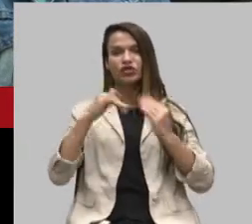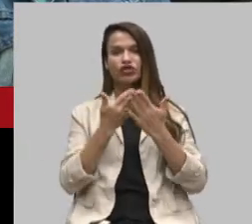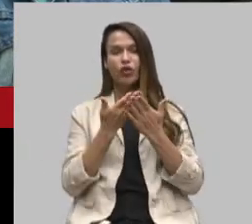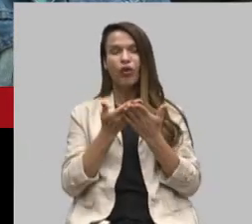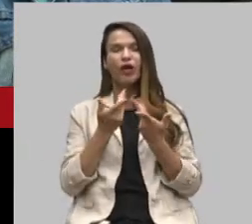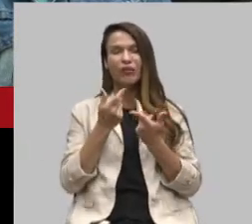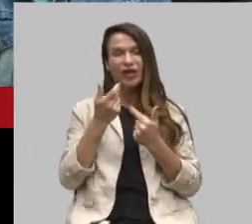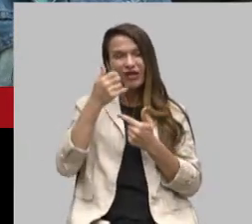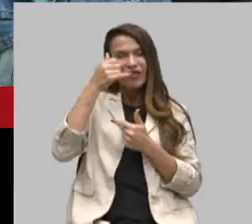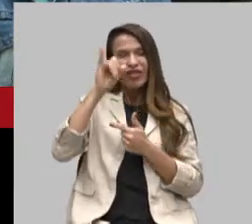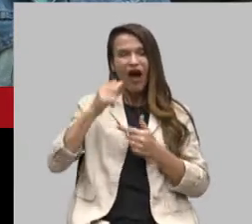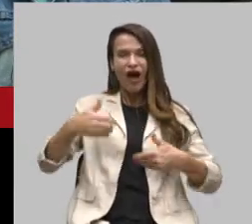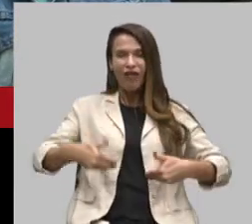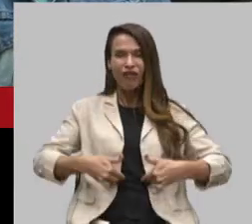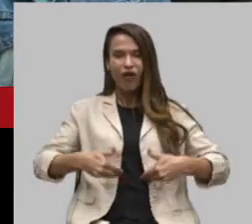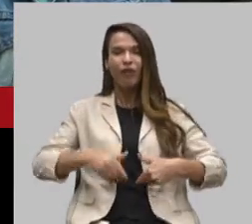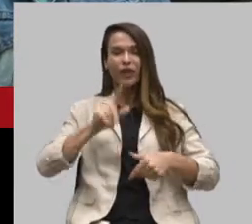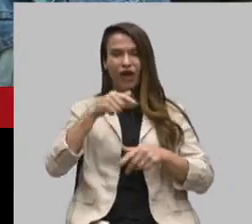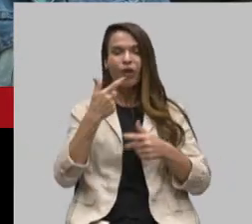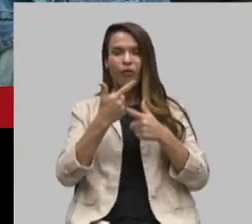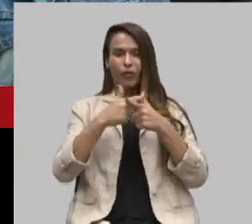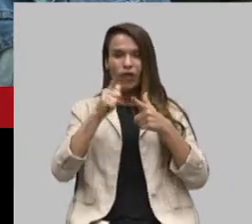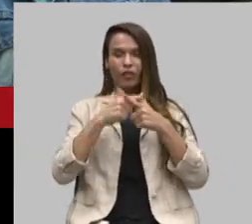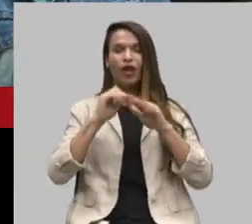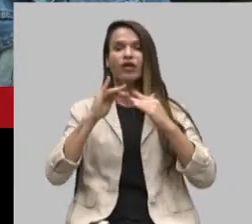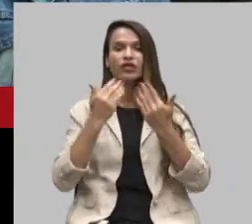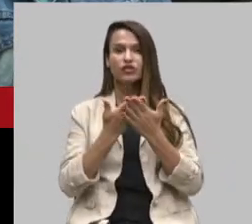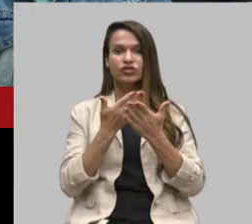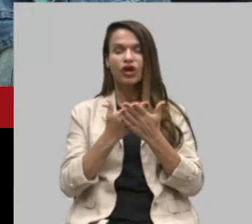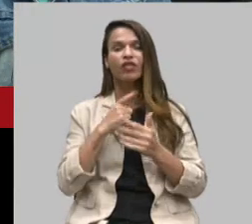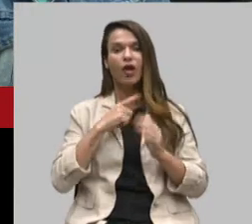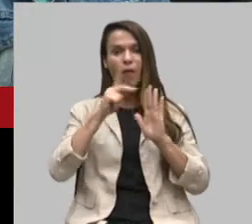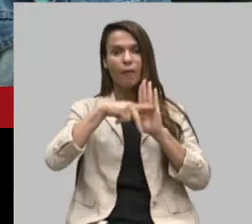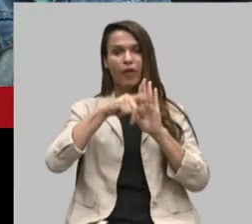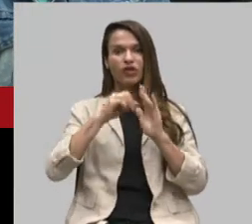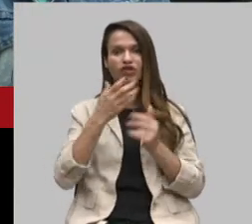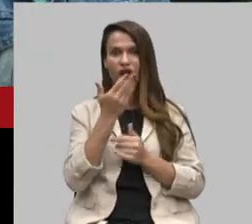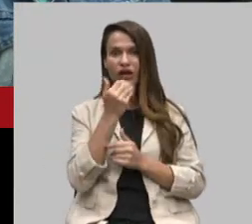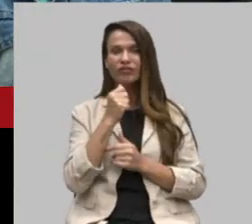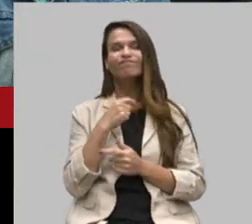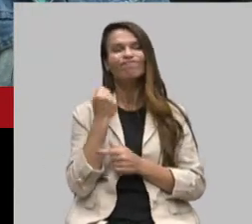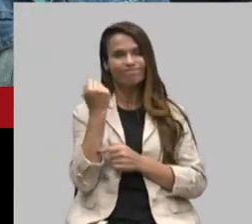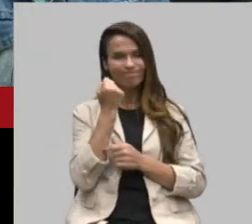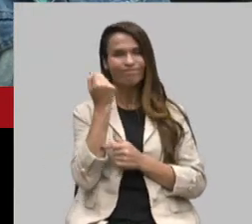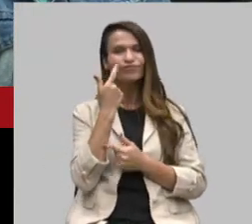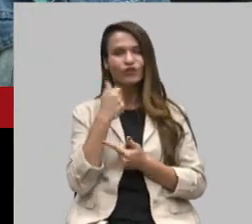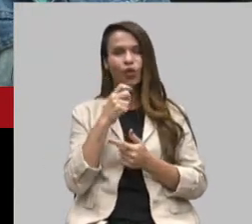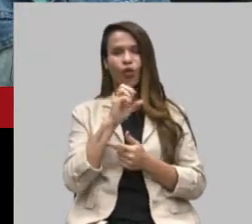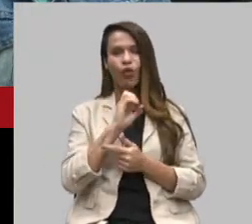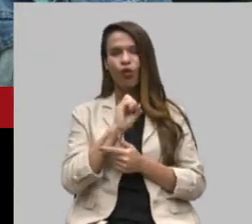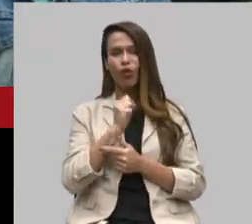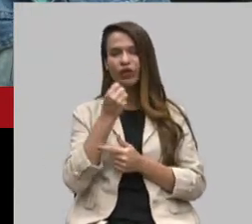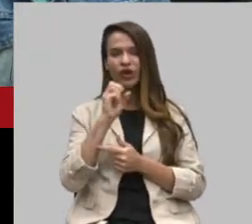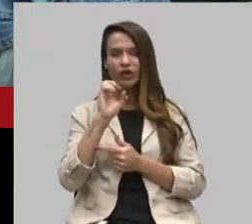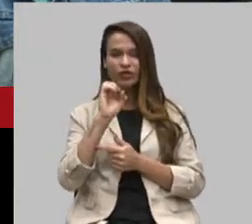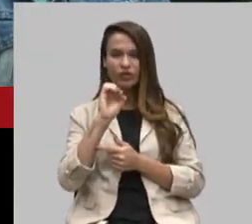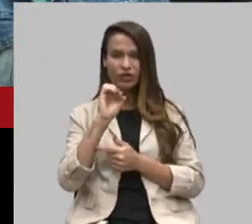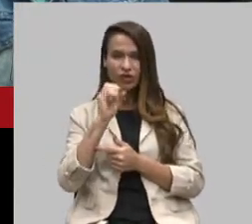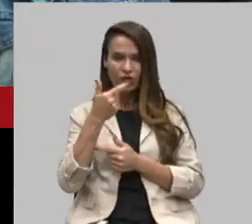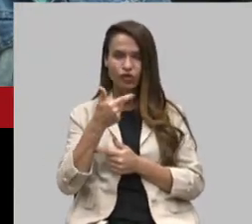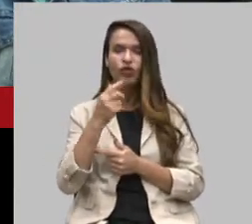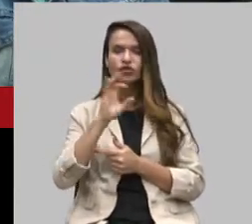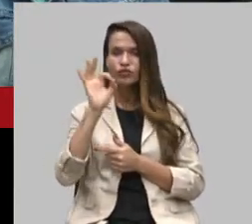fome que que é um grande problema a escola tem um problema de alimentação Seríssimo 82% das nossas escolas não tem